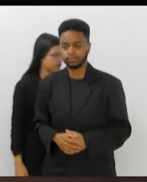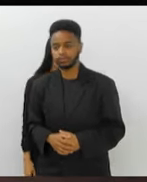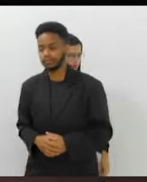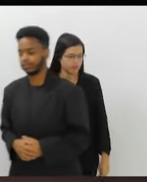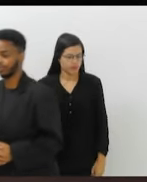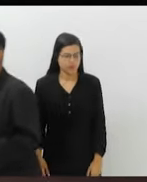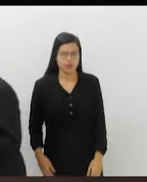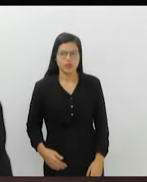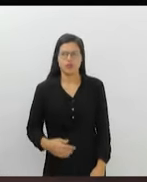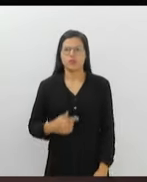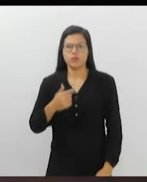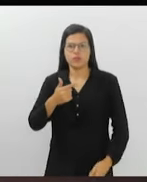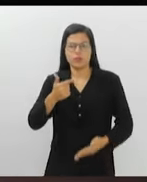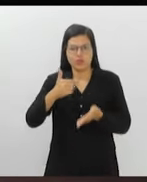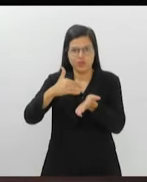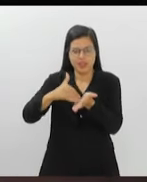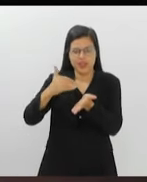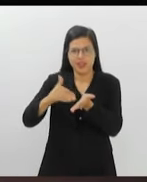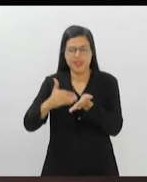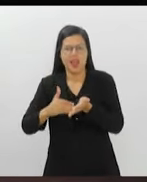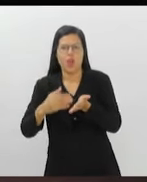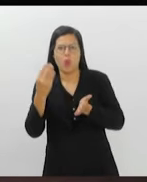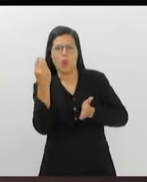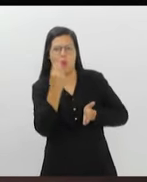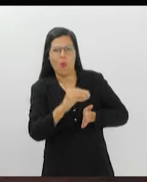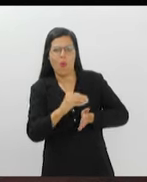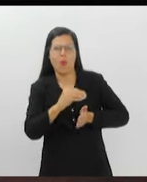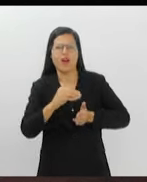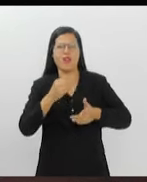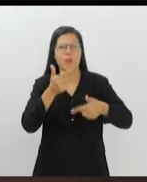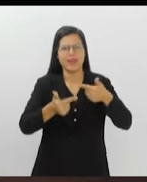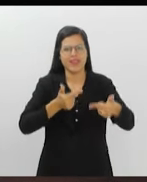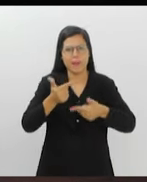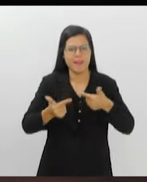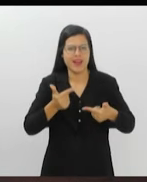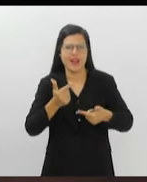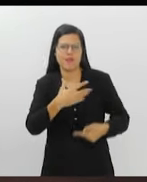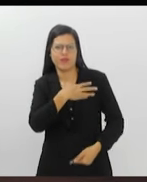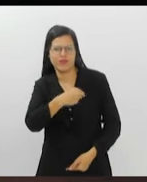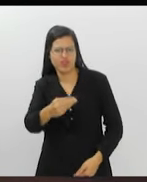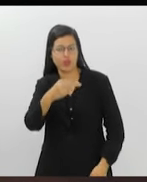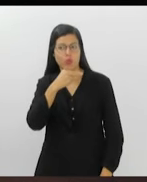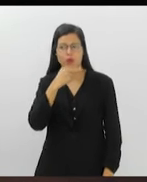Subsecretário nomeando esposa, filho, neto, cachorro, papagaio.